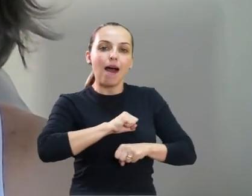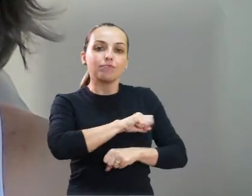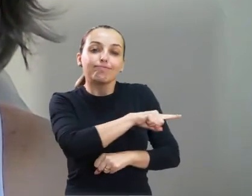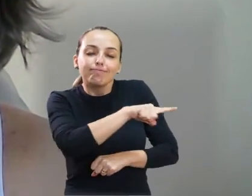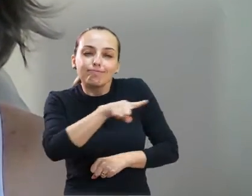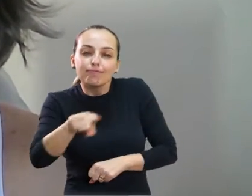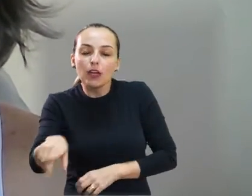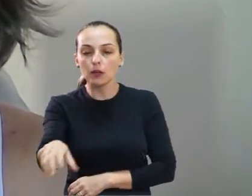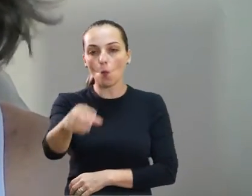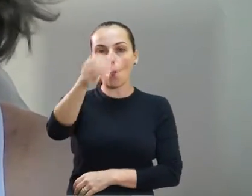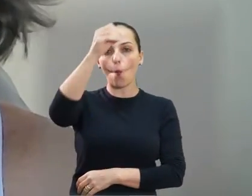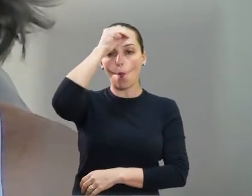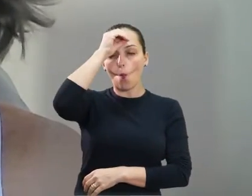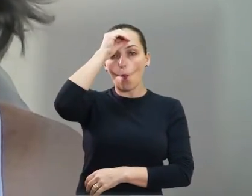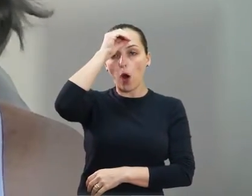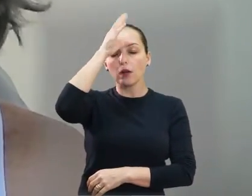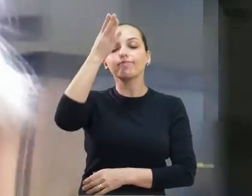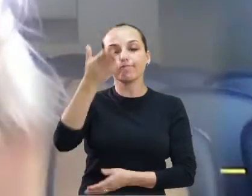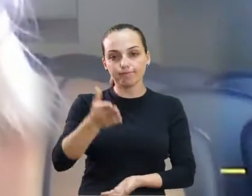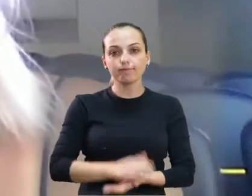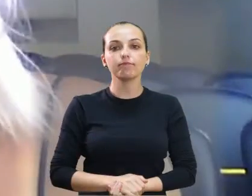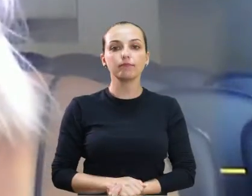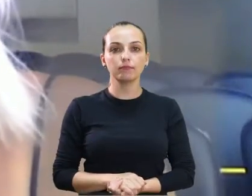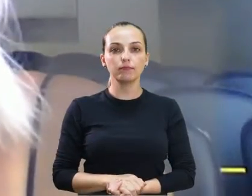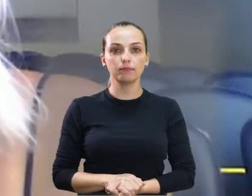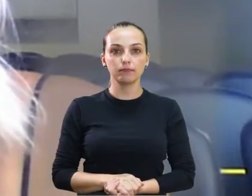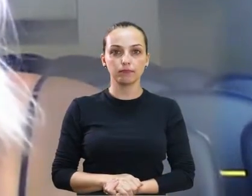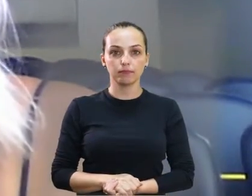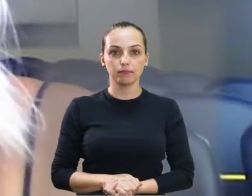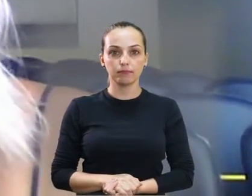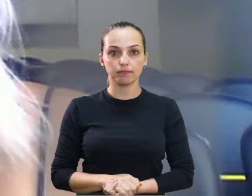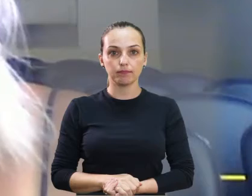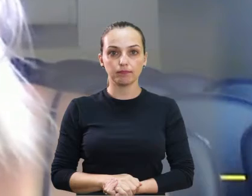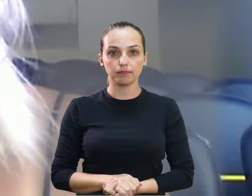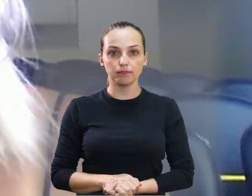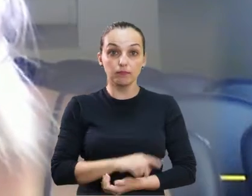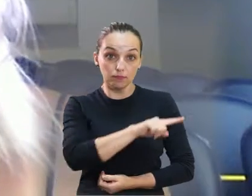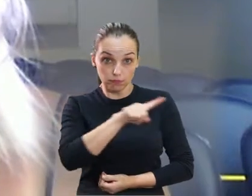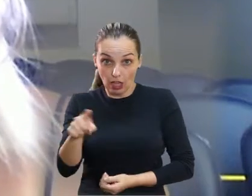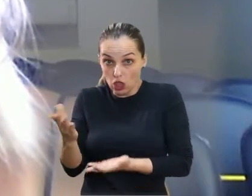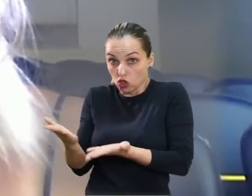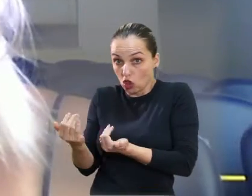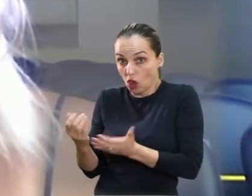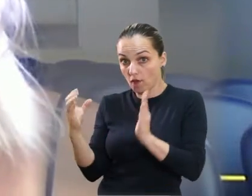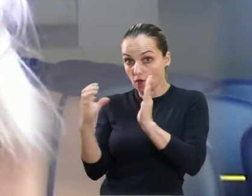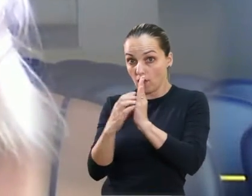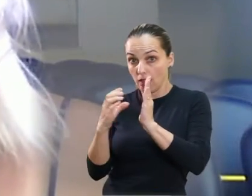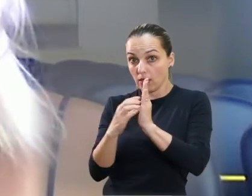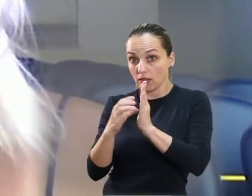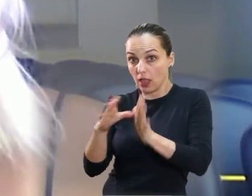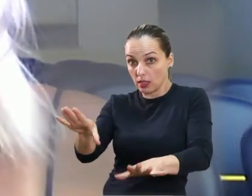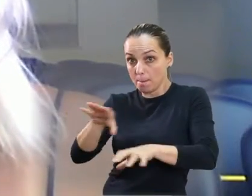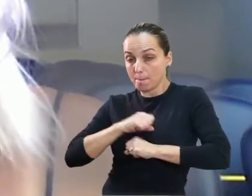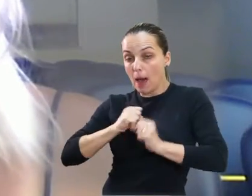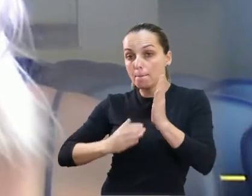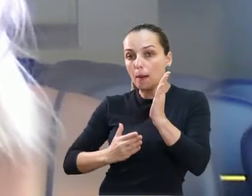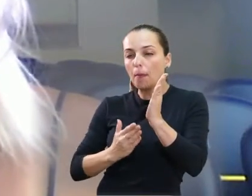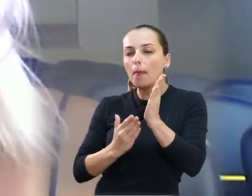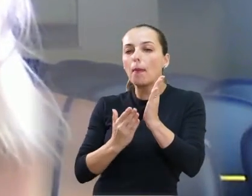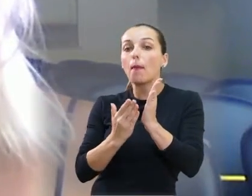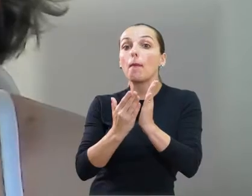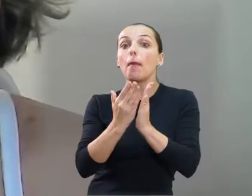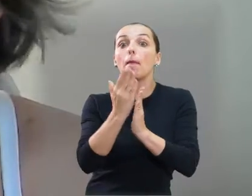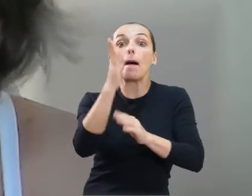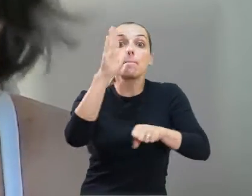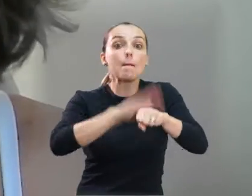dessa infecção tão importante. O maior crescimento do número de infecções é nessa faixa etária dos mais